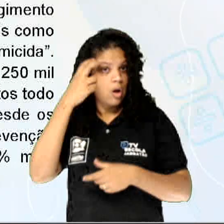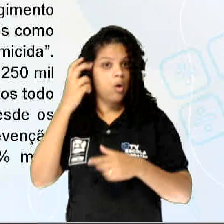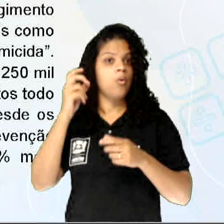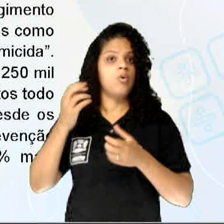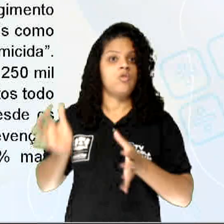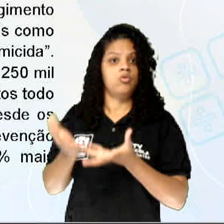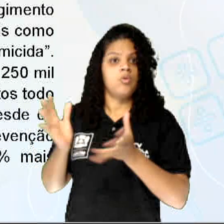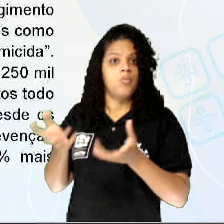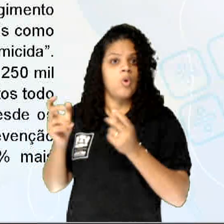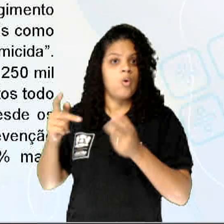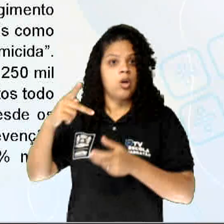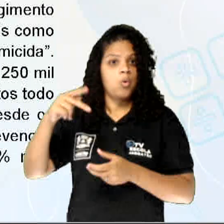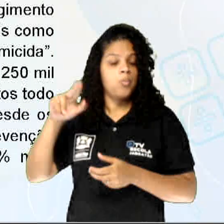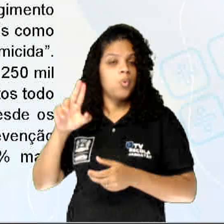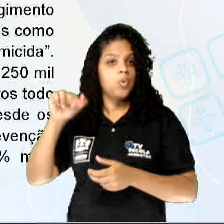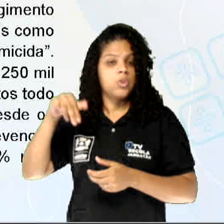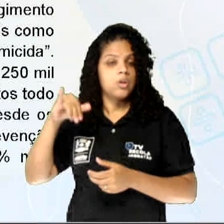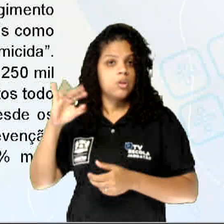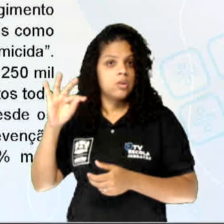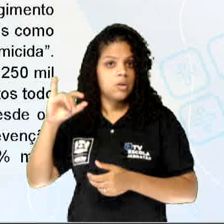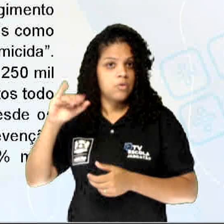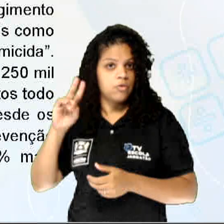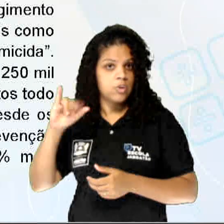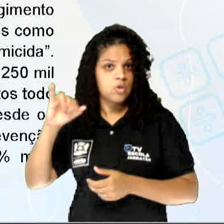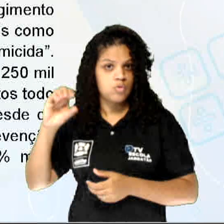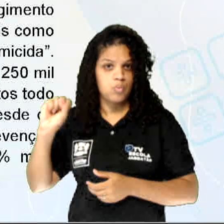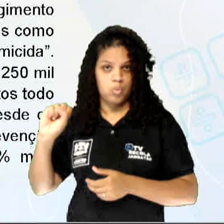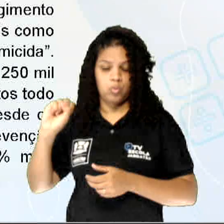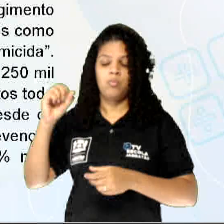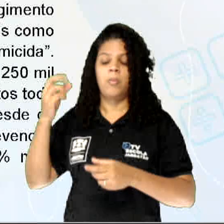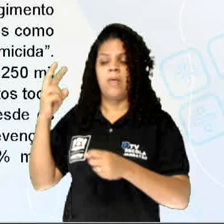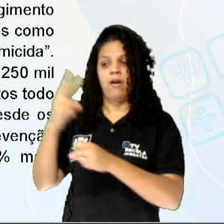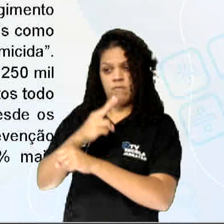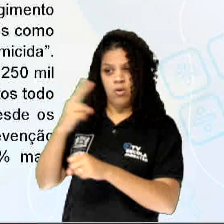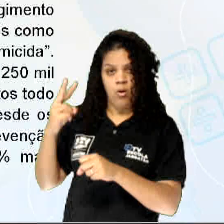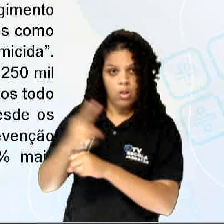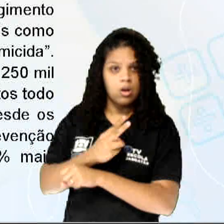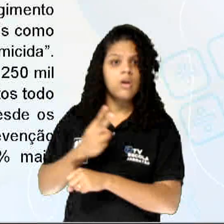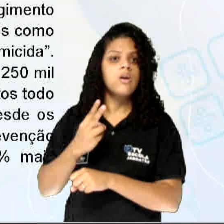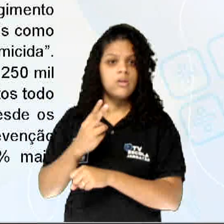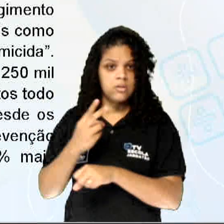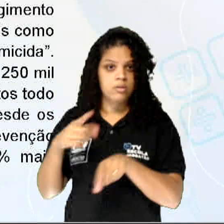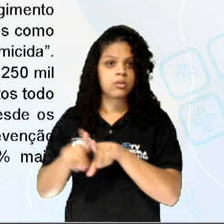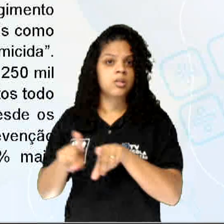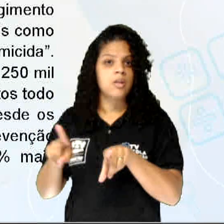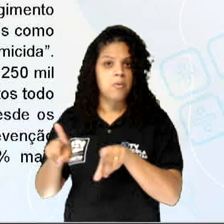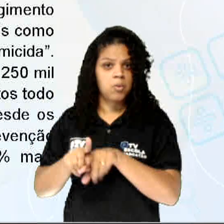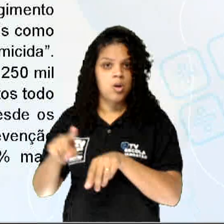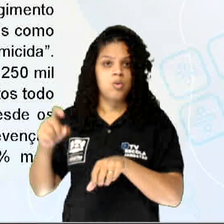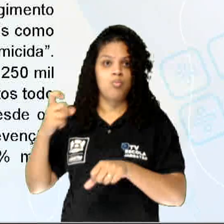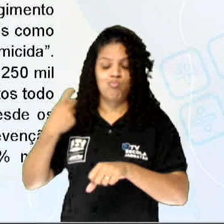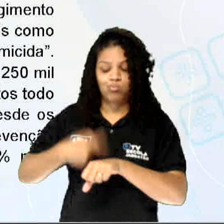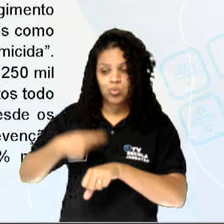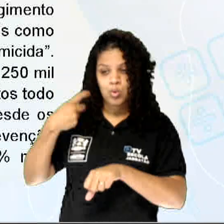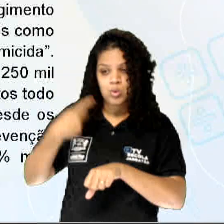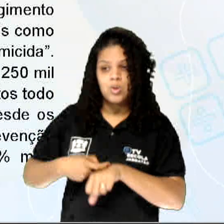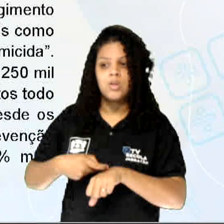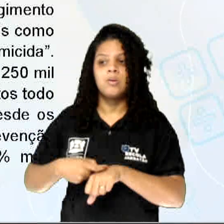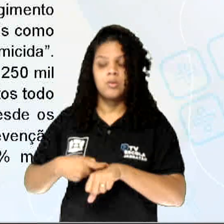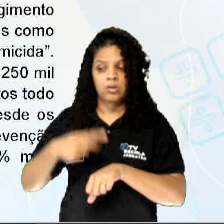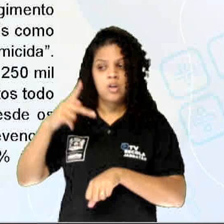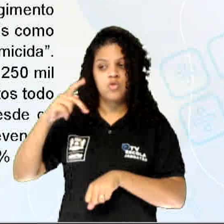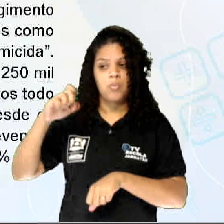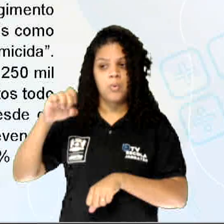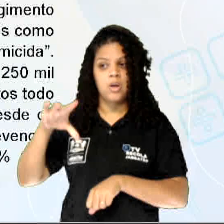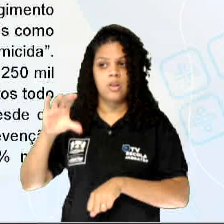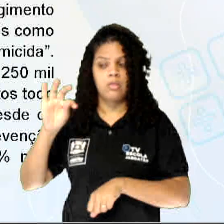As soluções escolhidas para enfrentar a violência passam sempre pelo endurecimento das penas. Acredita-se